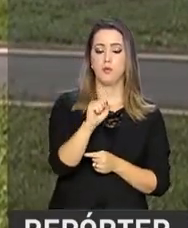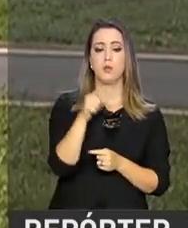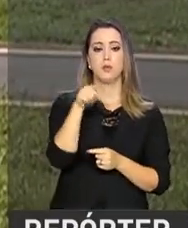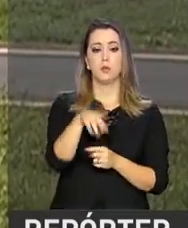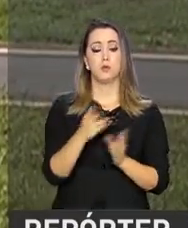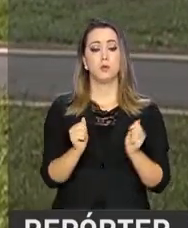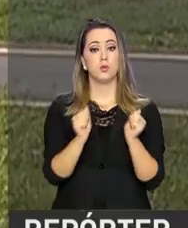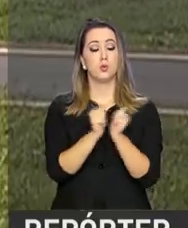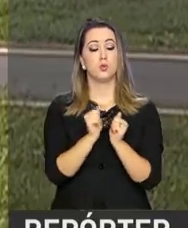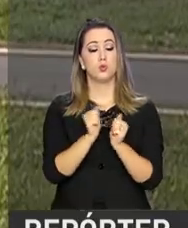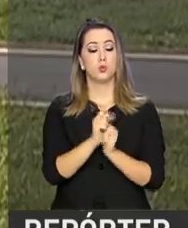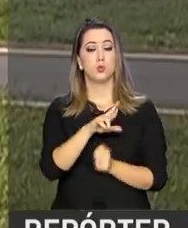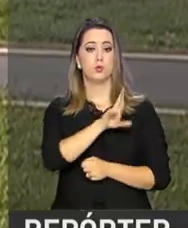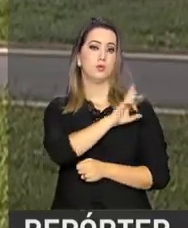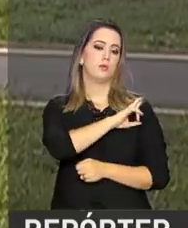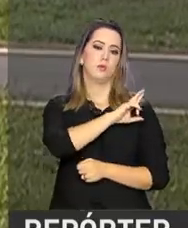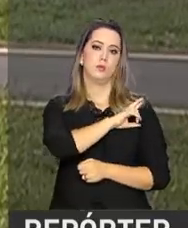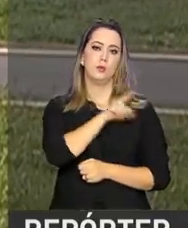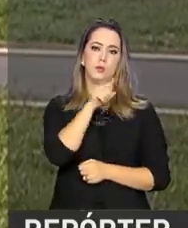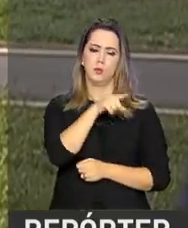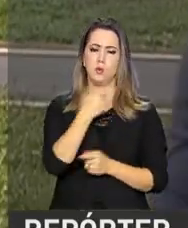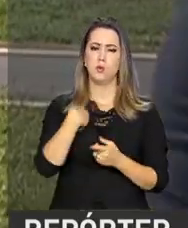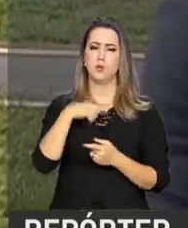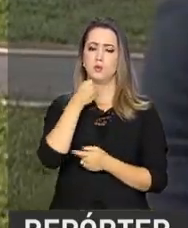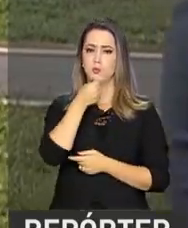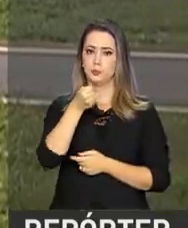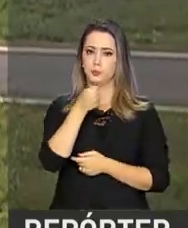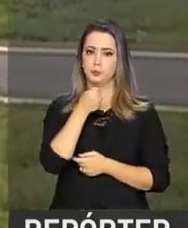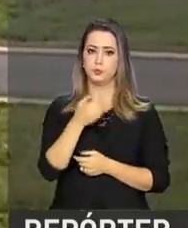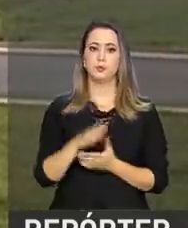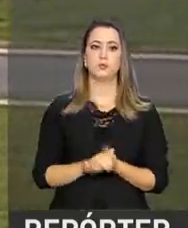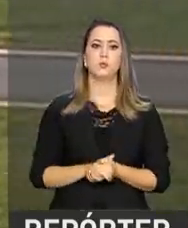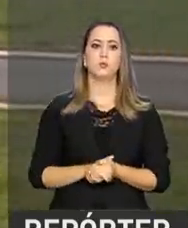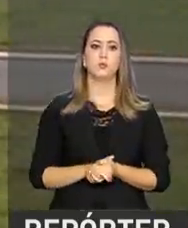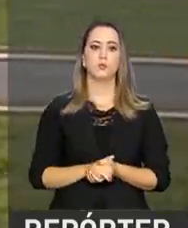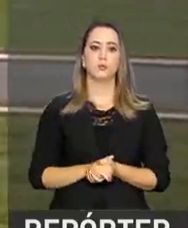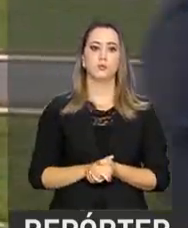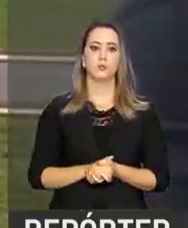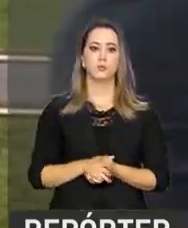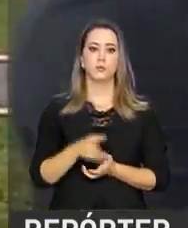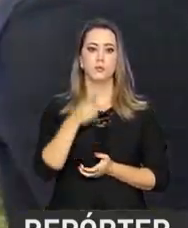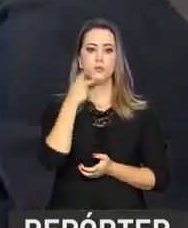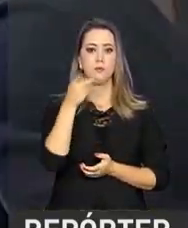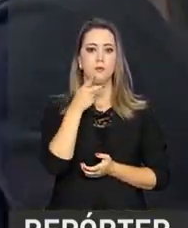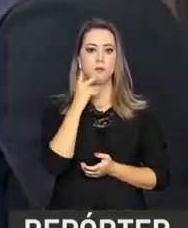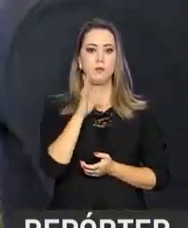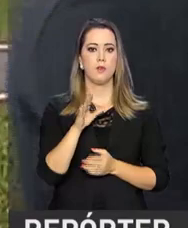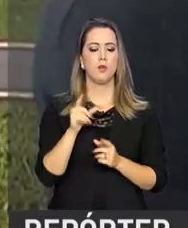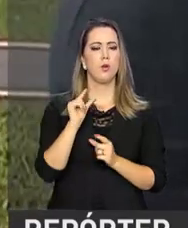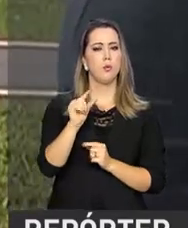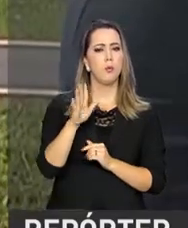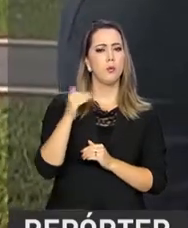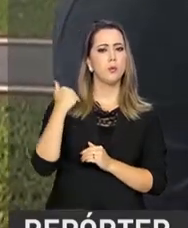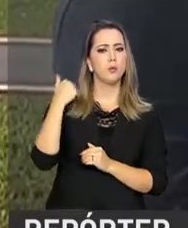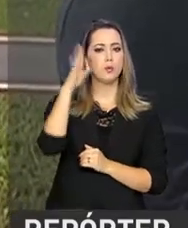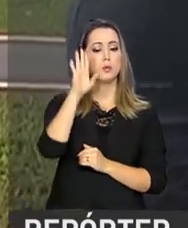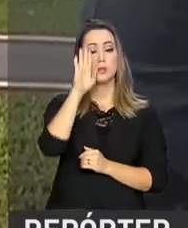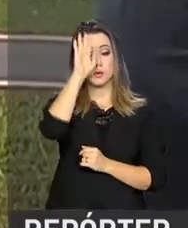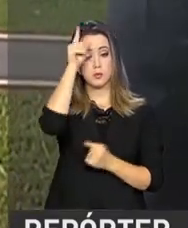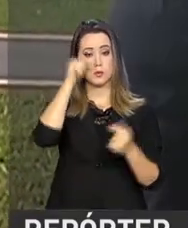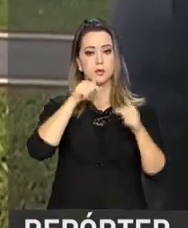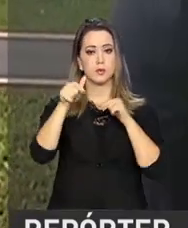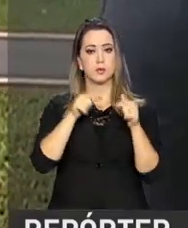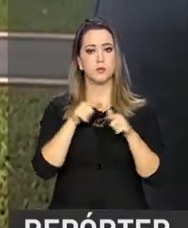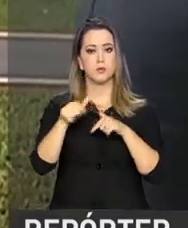Anderson Potts, que vai falar um pouco mais sobre essa operação. Anderson, fala um pouquinho mais quais são as principais ações dessa